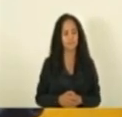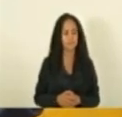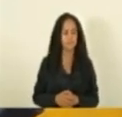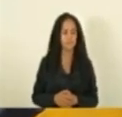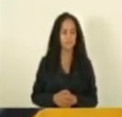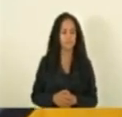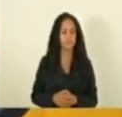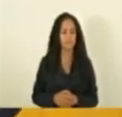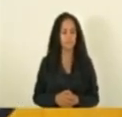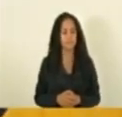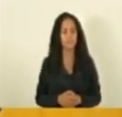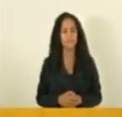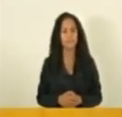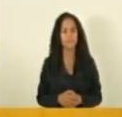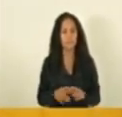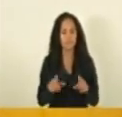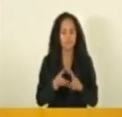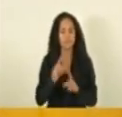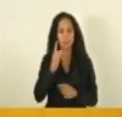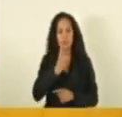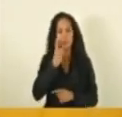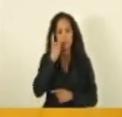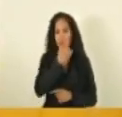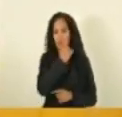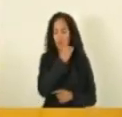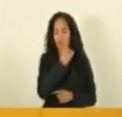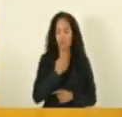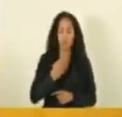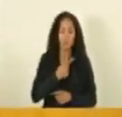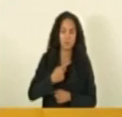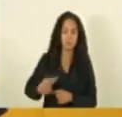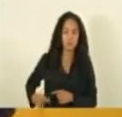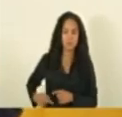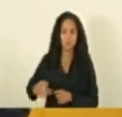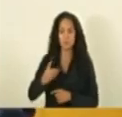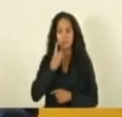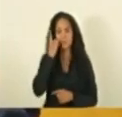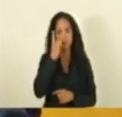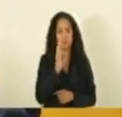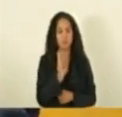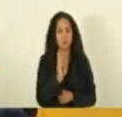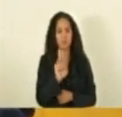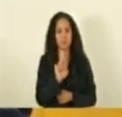Faltando. Nari Pagung presidindo. Deputado Bruno Lamas.